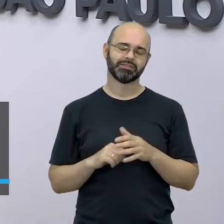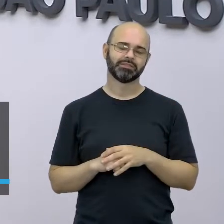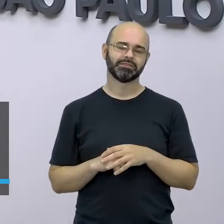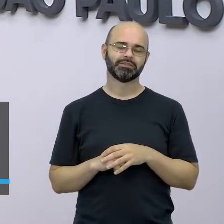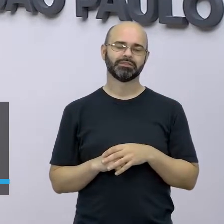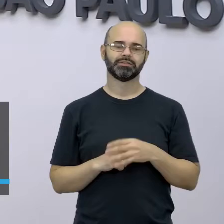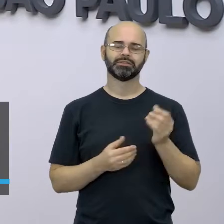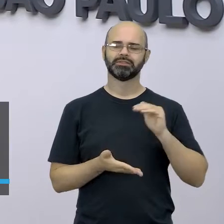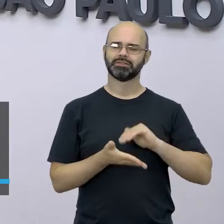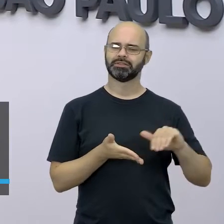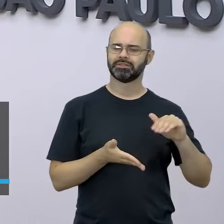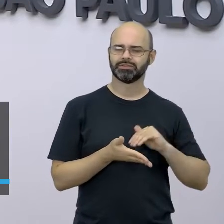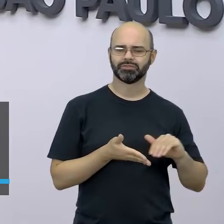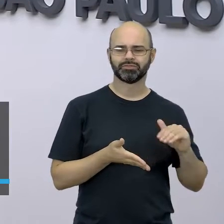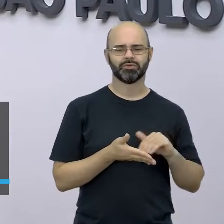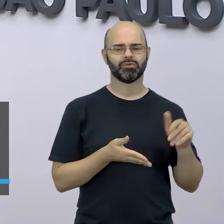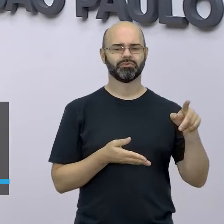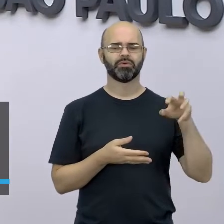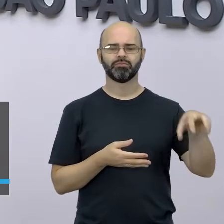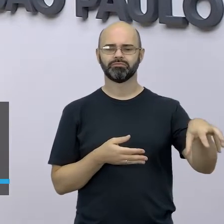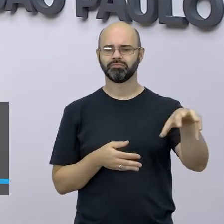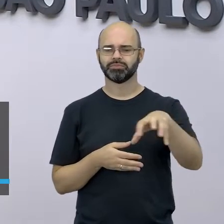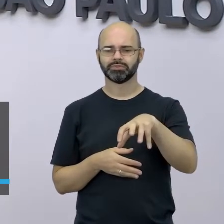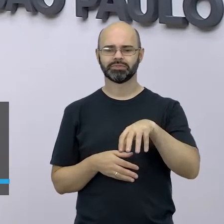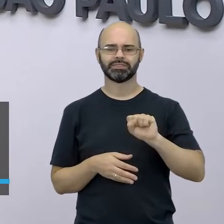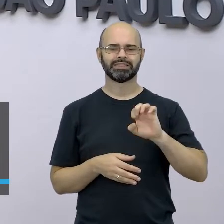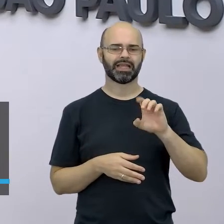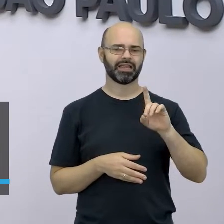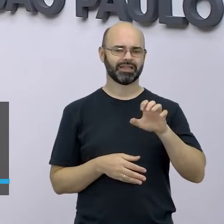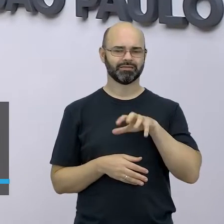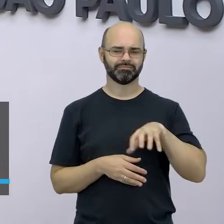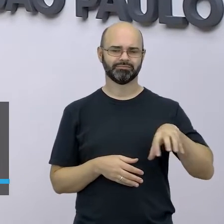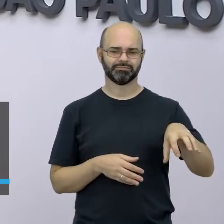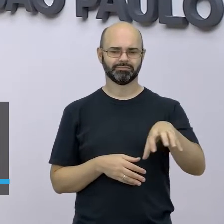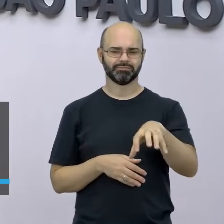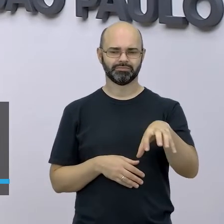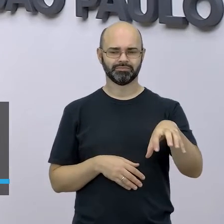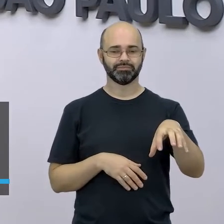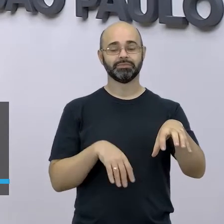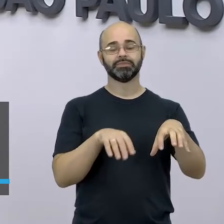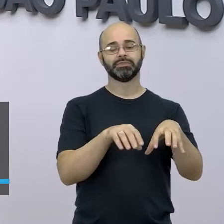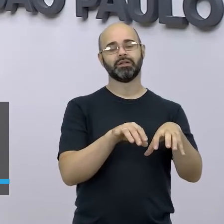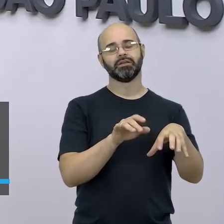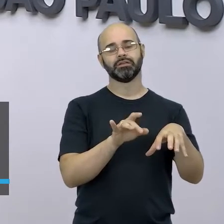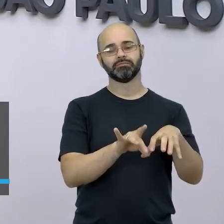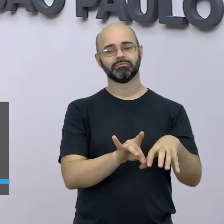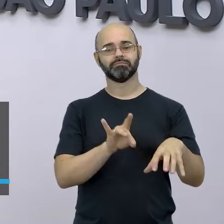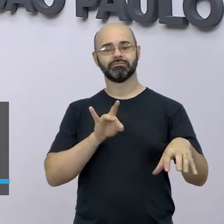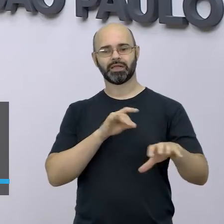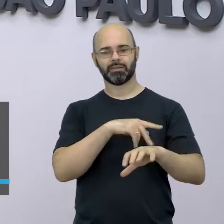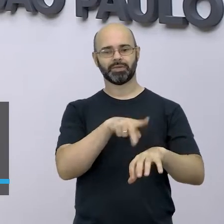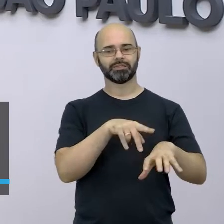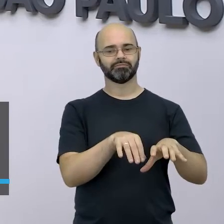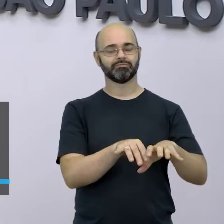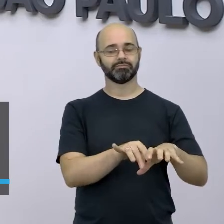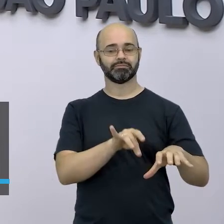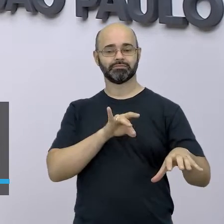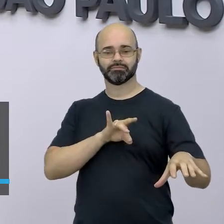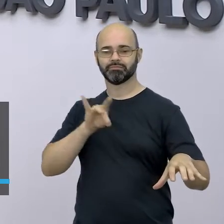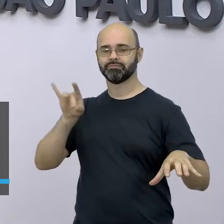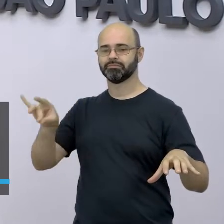muitos escritórios, sedes, etc., tenham se deslocado desses países. Então, a gente pode ver até